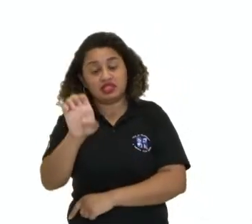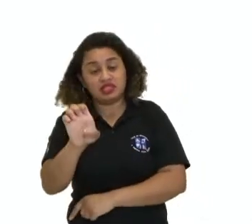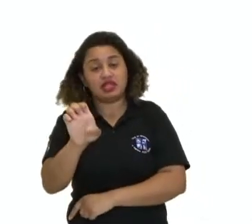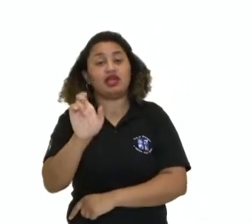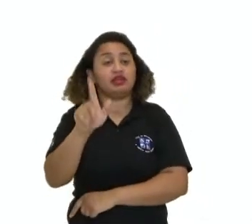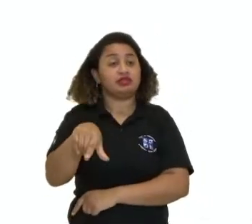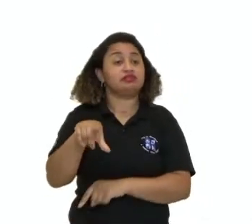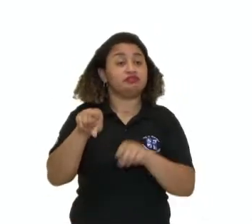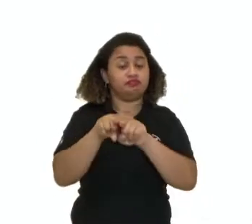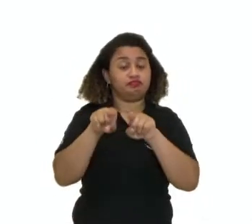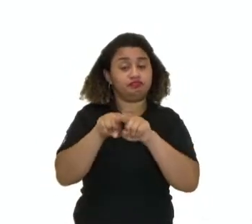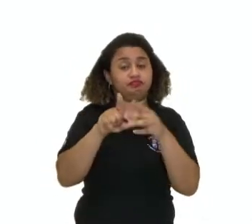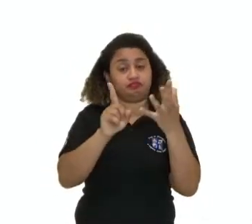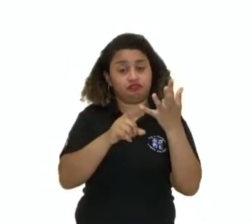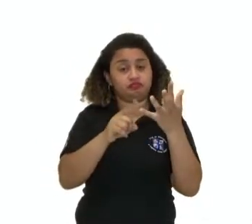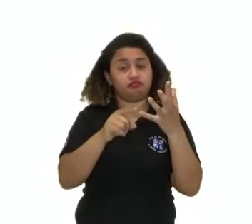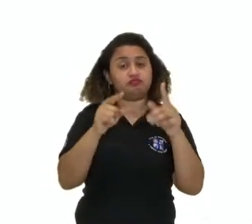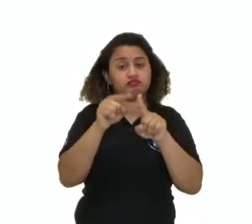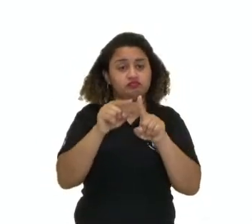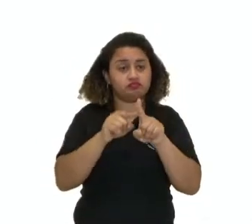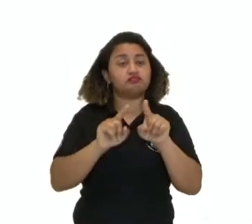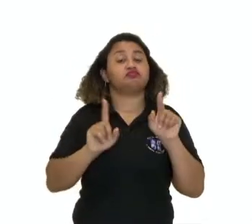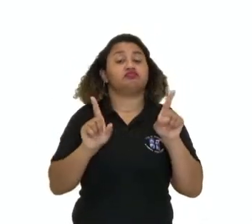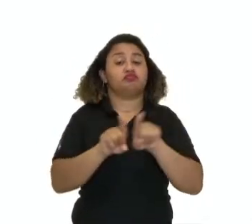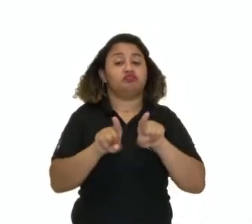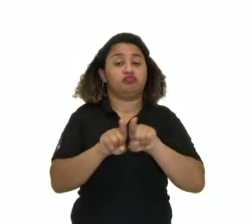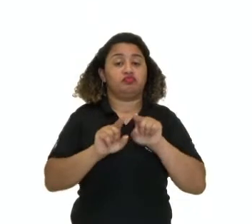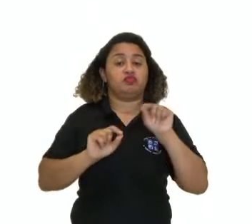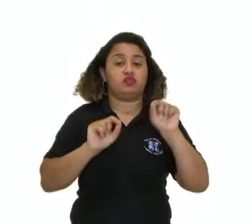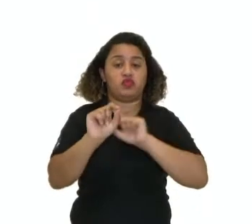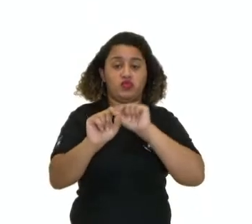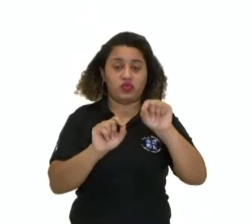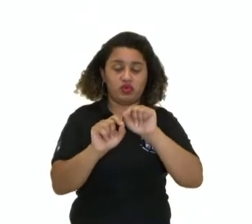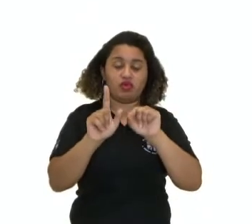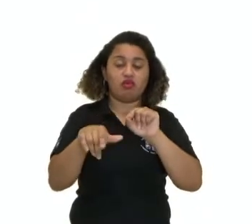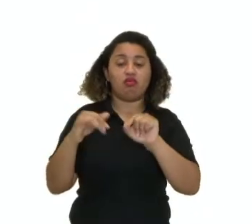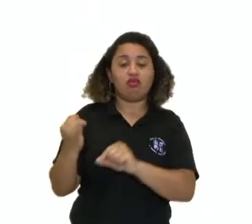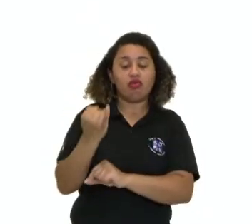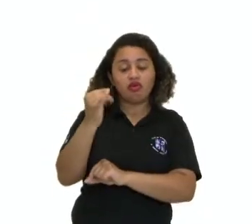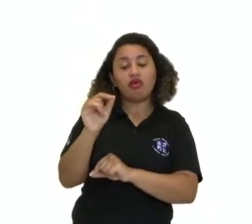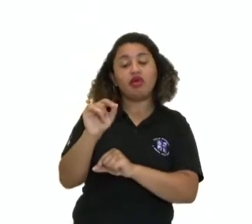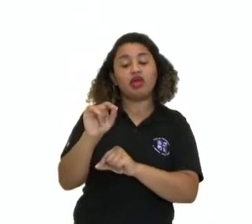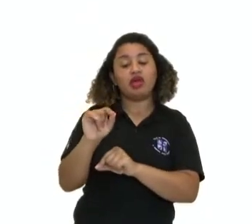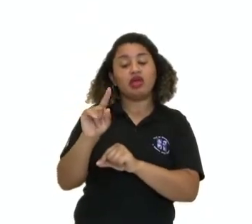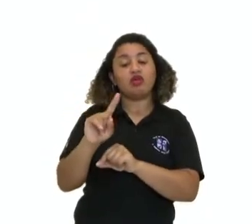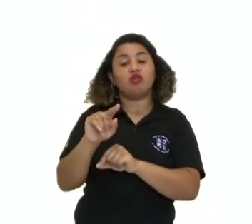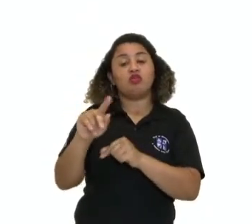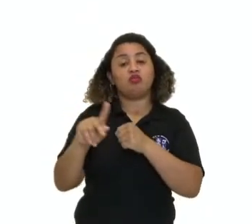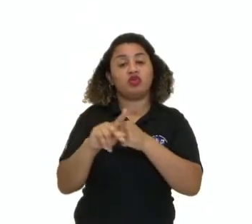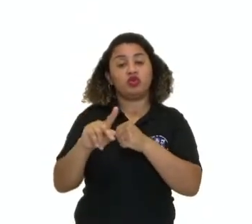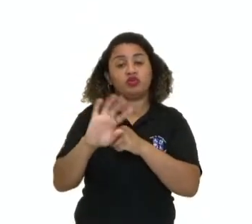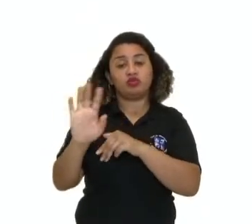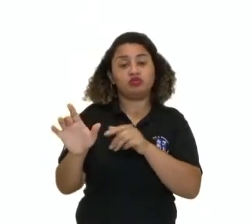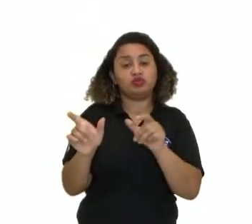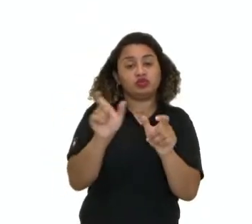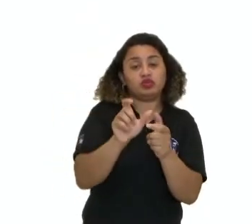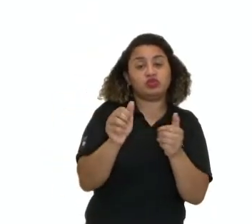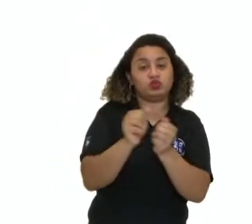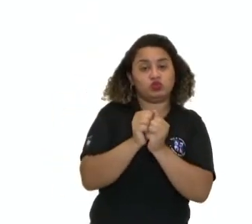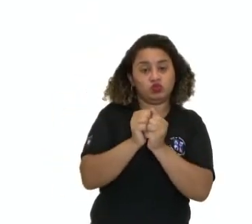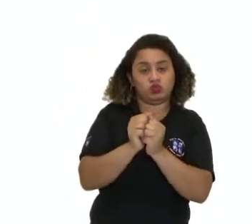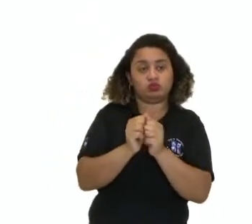subordinativas é não pode elas também é chama o pronome embora as e